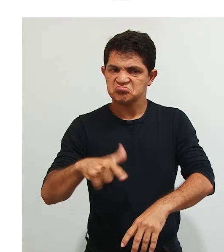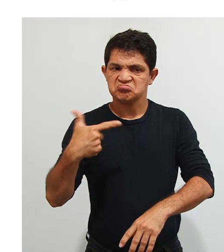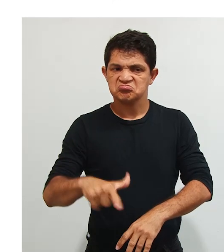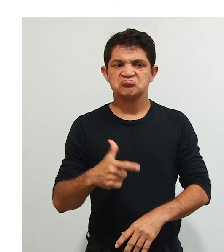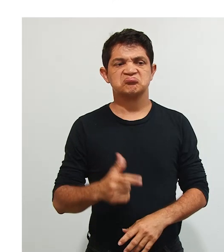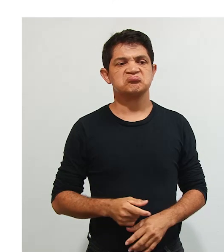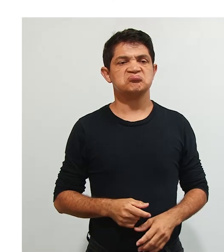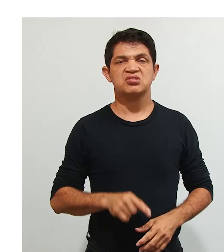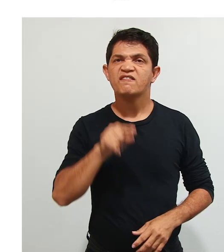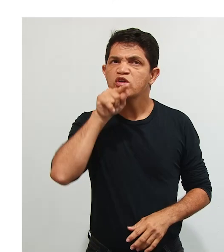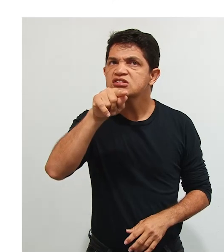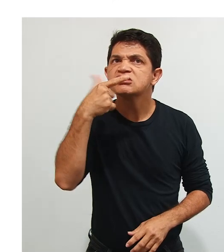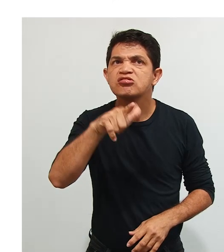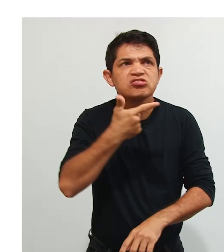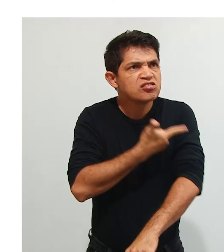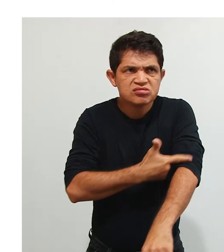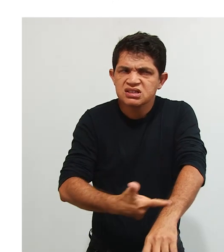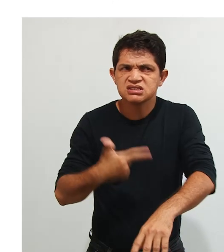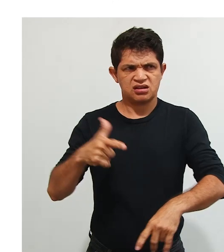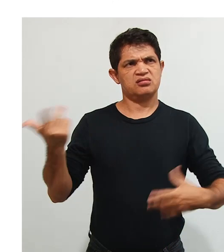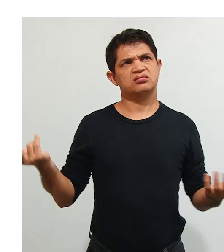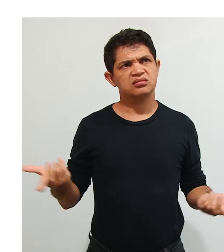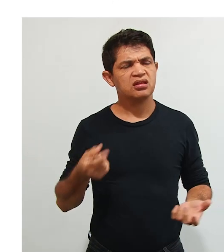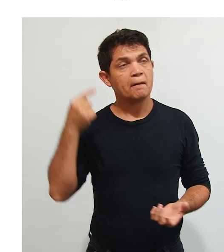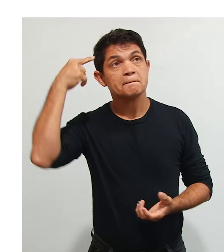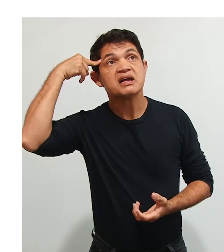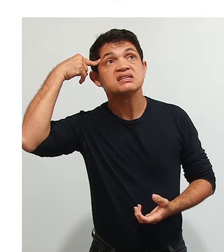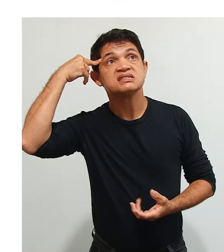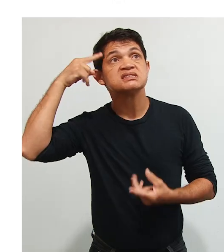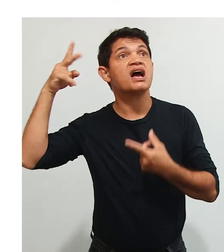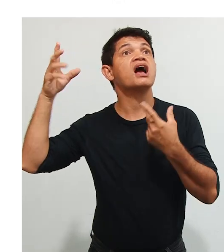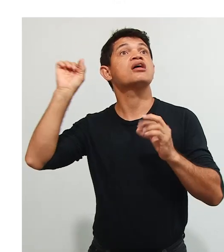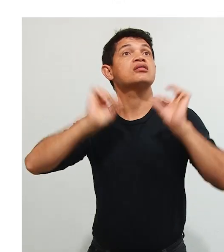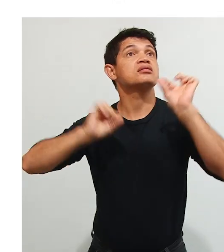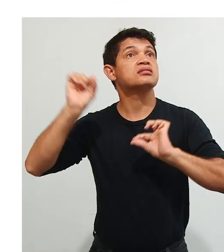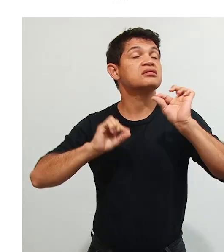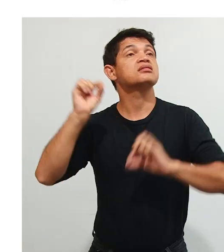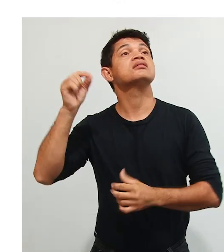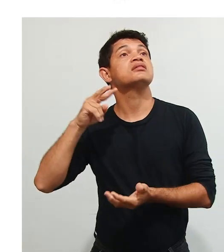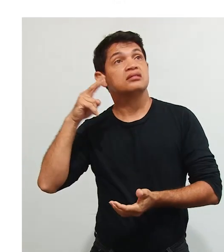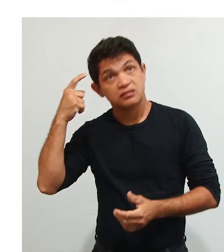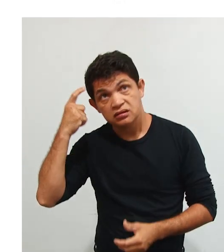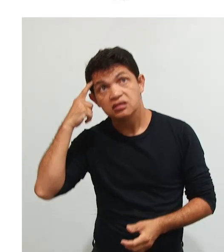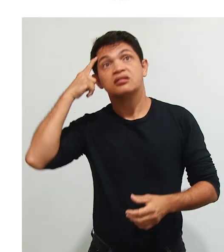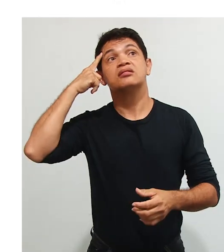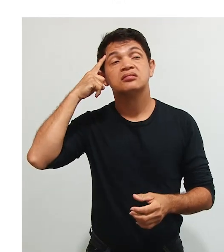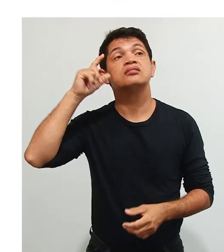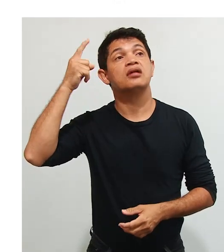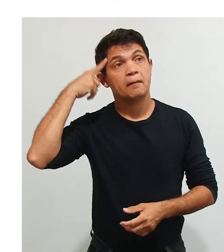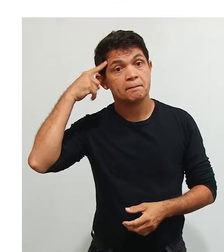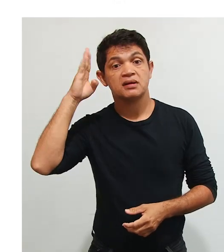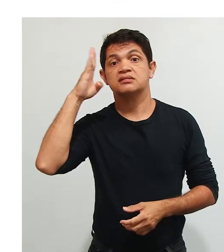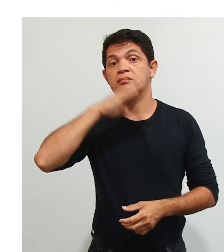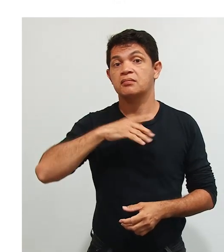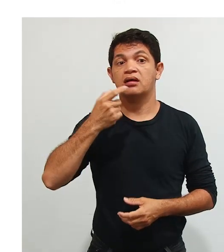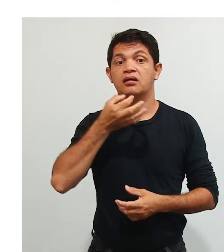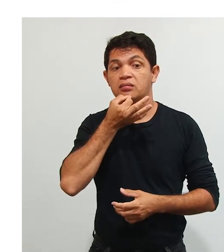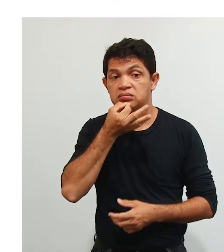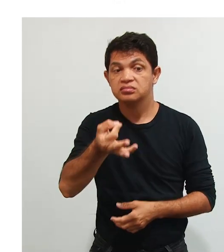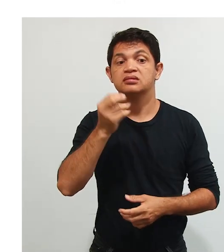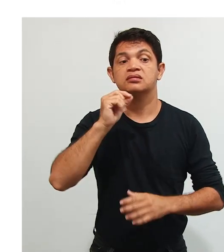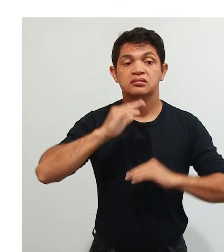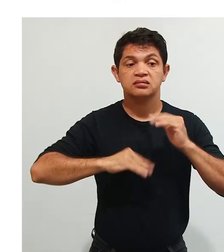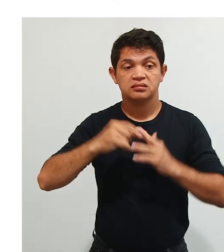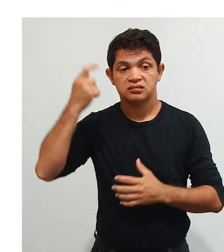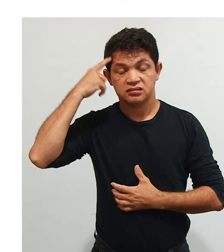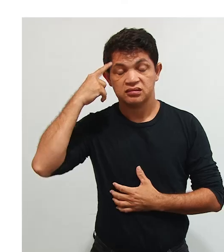a primeira coisa que essa pessoa vai pensar é nos momentos que ela sim tem educação. E aí ela já vai invalidar esse